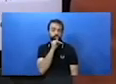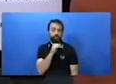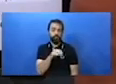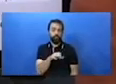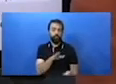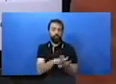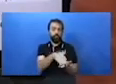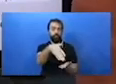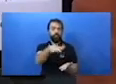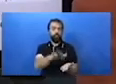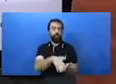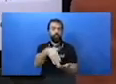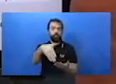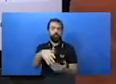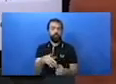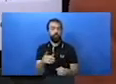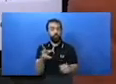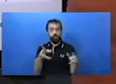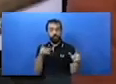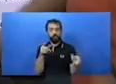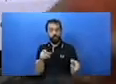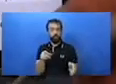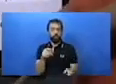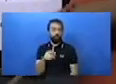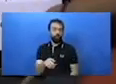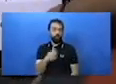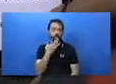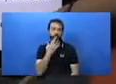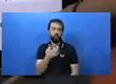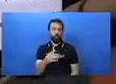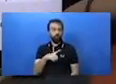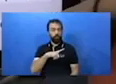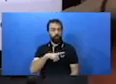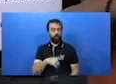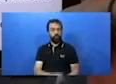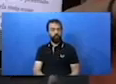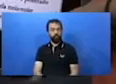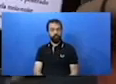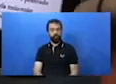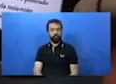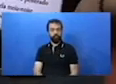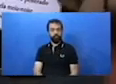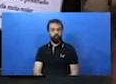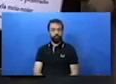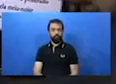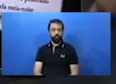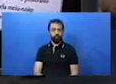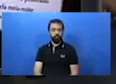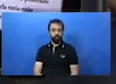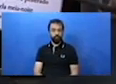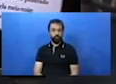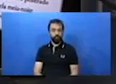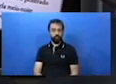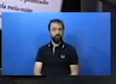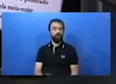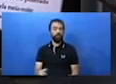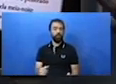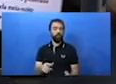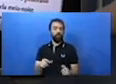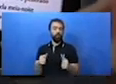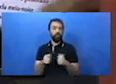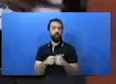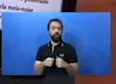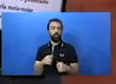xilogravuras, algumas até com cores, vocês perceberam? Que já tem aí uma certa evolução, tá bom? Vamos fazer juntos? Olha